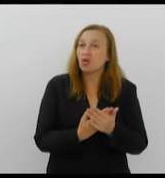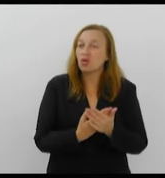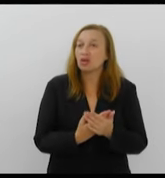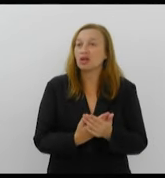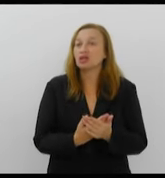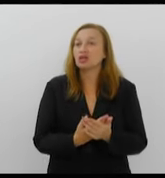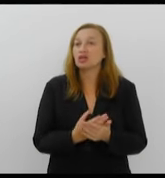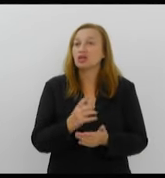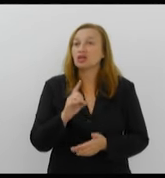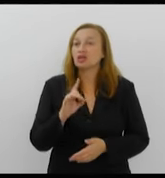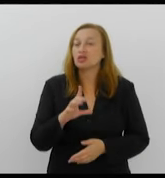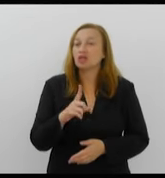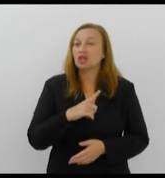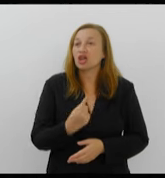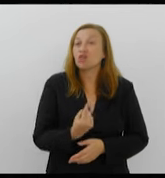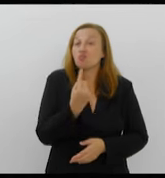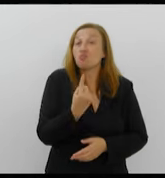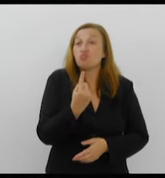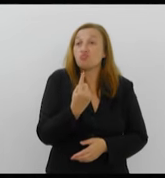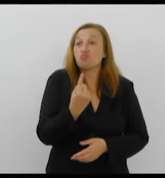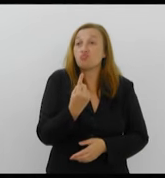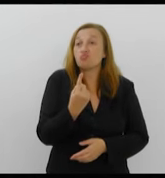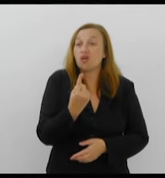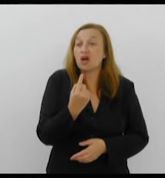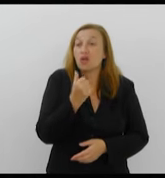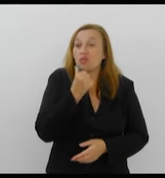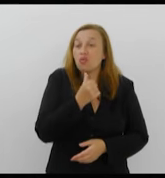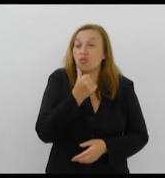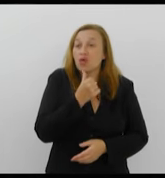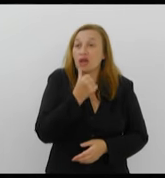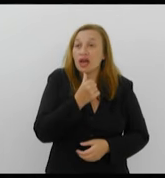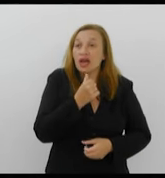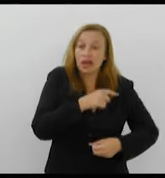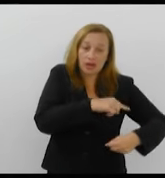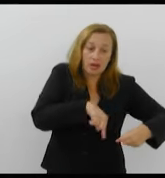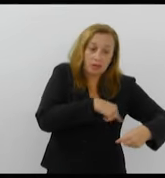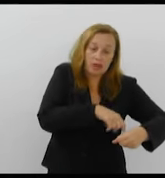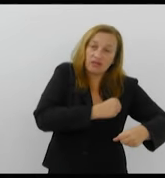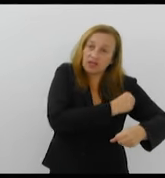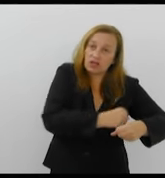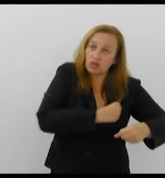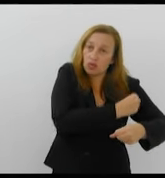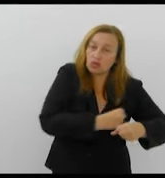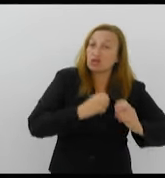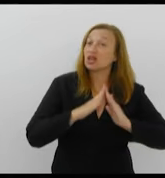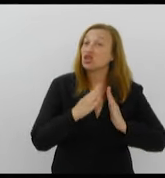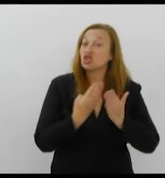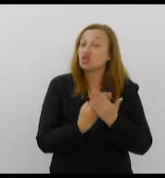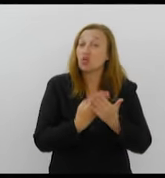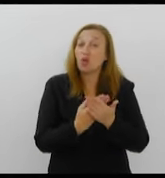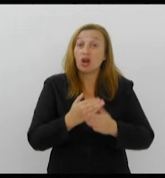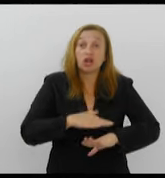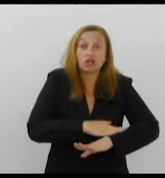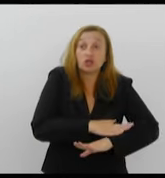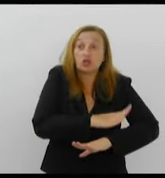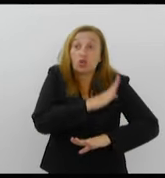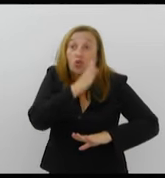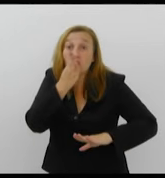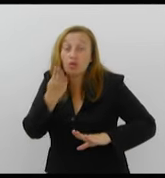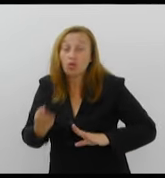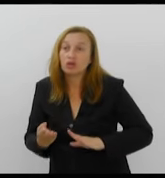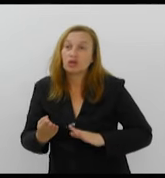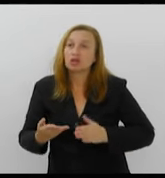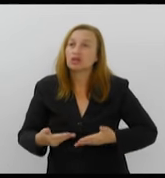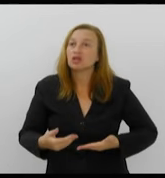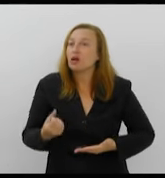com apenas uma merendeira para realizar todas as refeições do dia, atendendo um